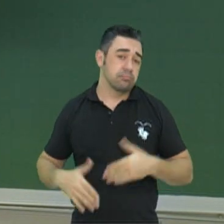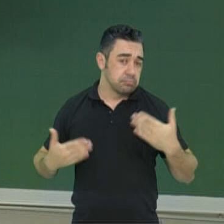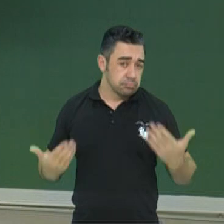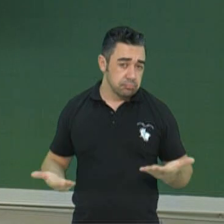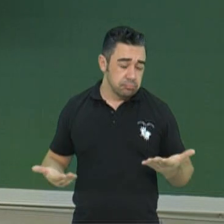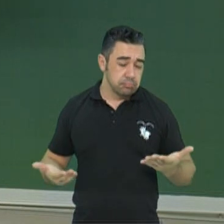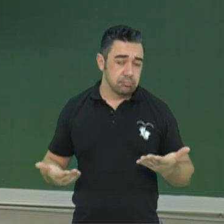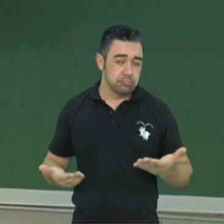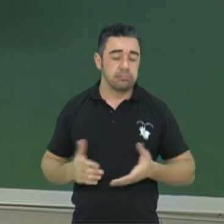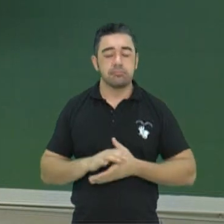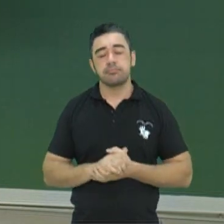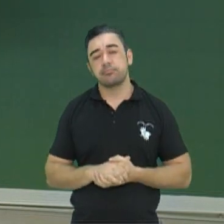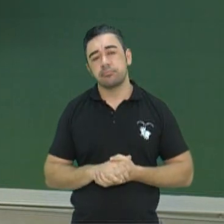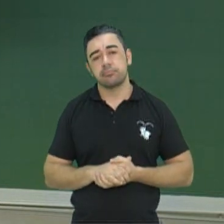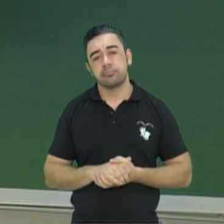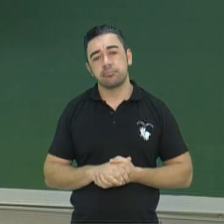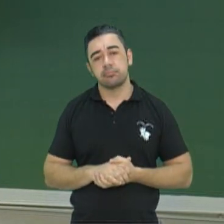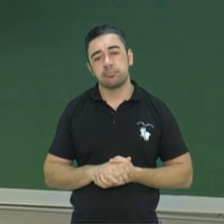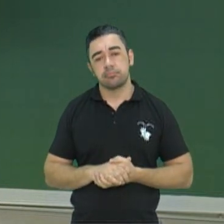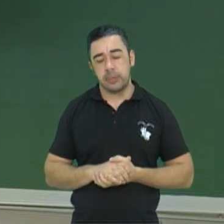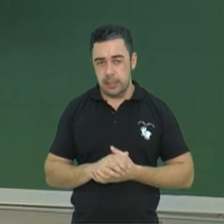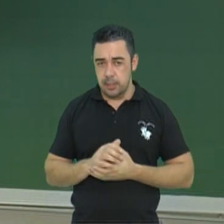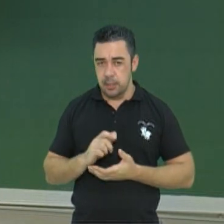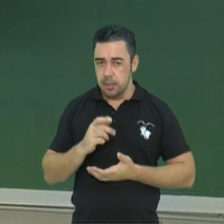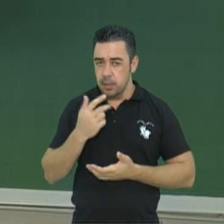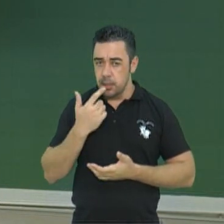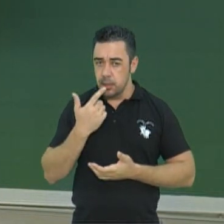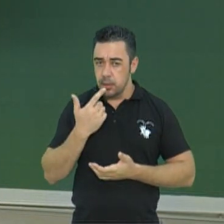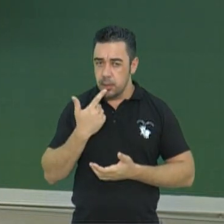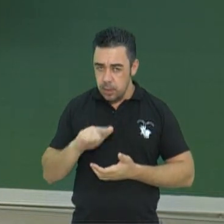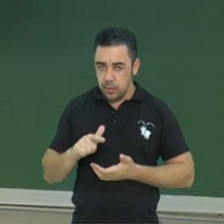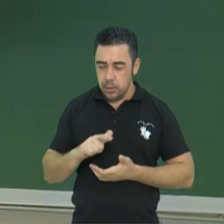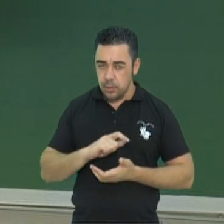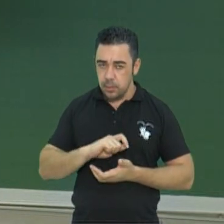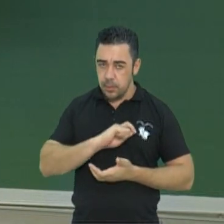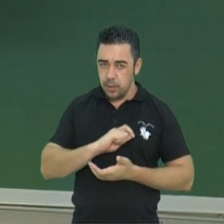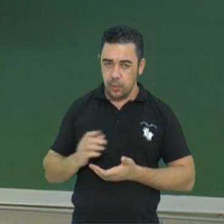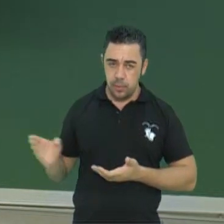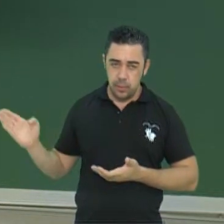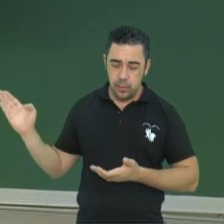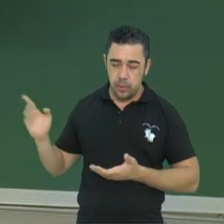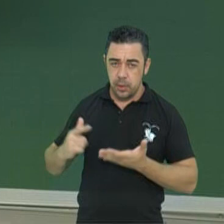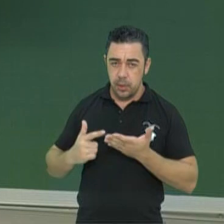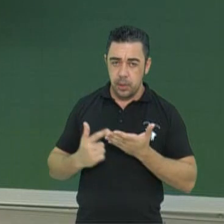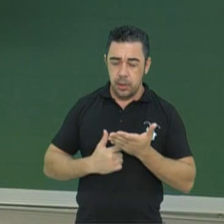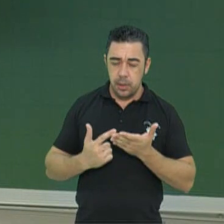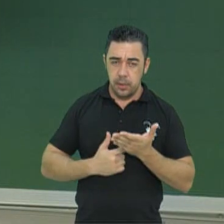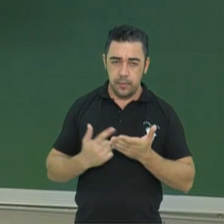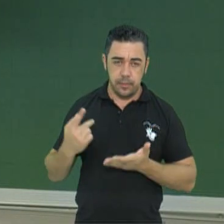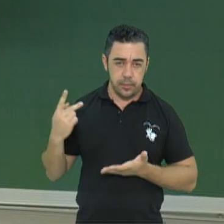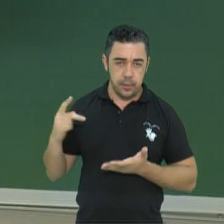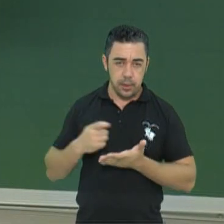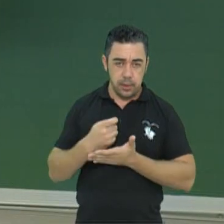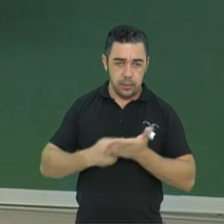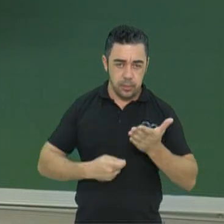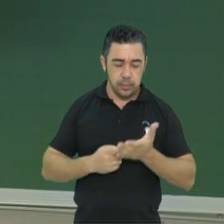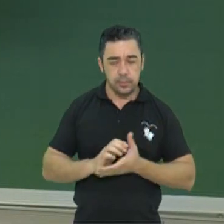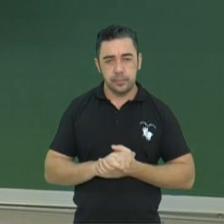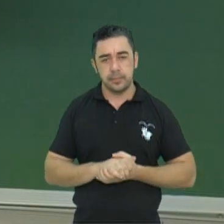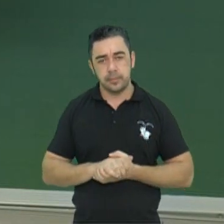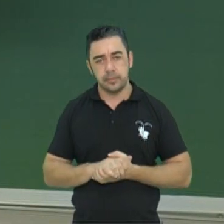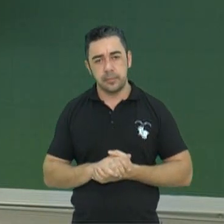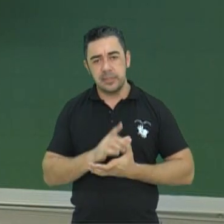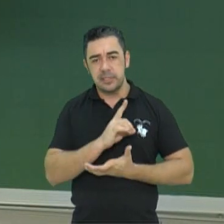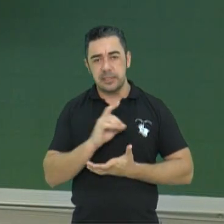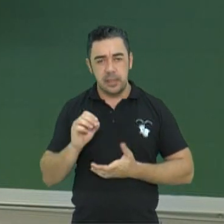Então, agora, vou falar poquito mesmo, sobre o livro 100 anos de soledad, que foi o